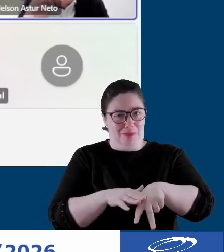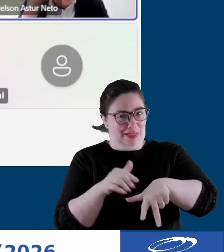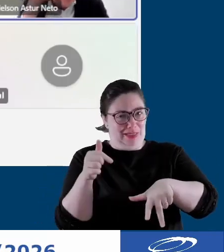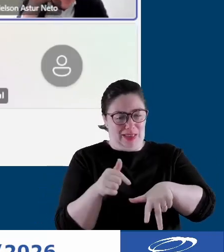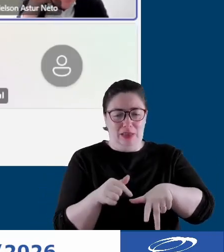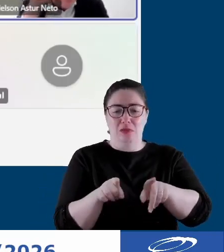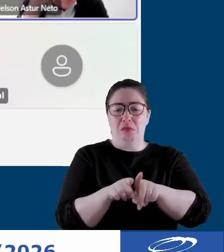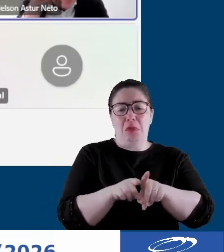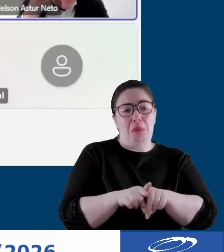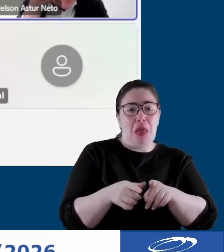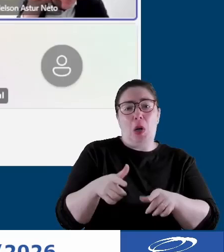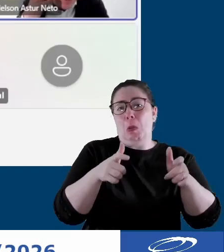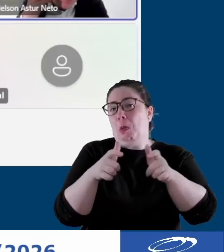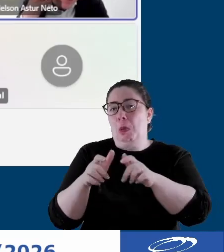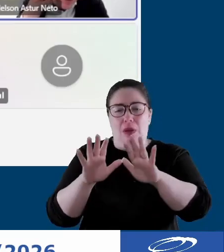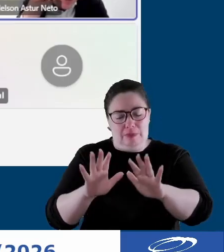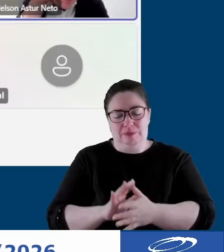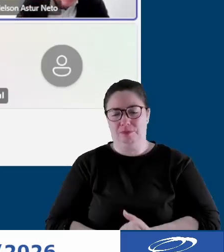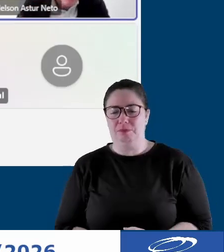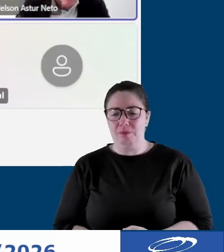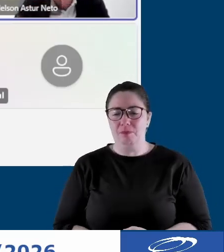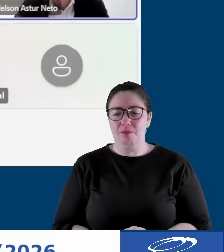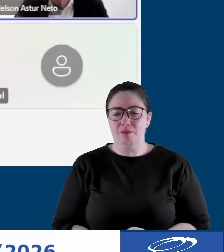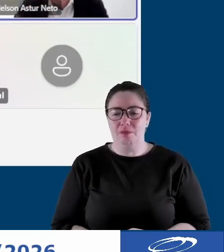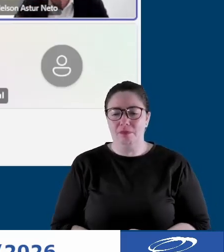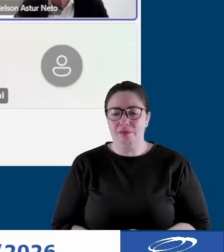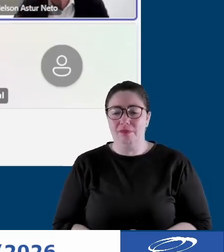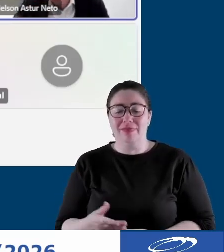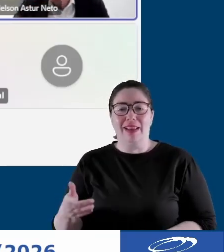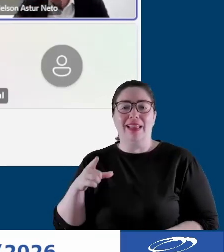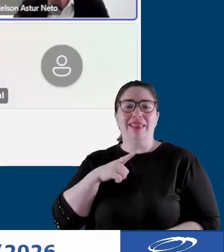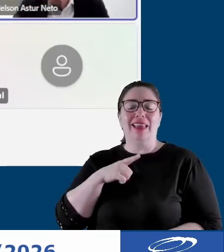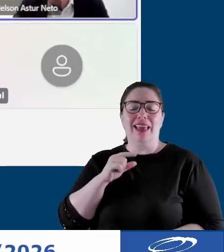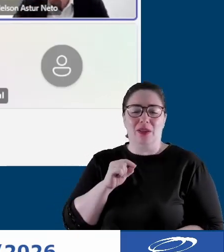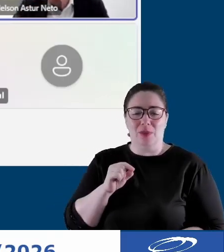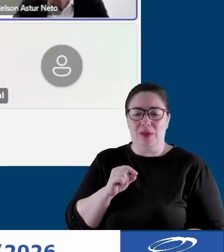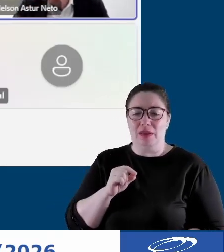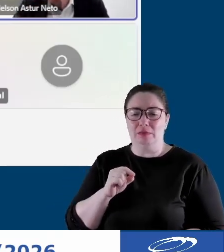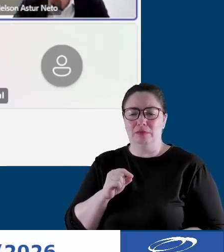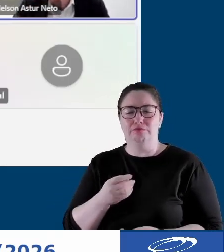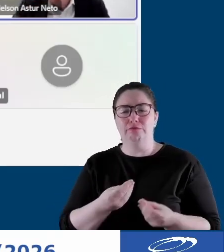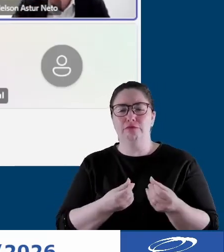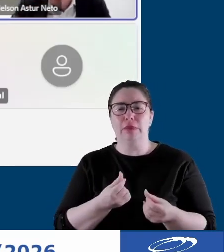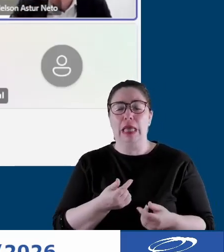taxas menores de infecção, até porque a gente não está deixando muito espaço